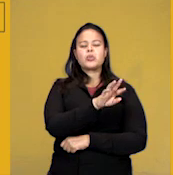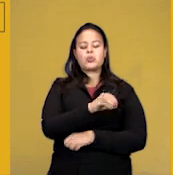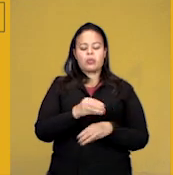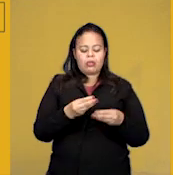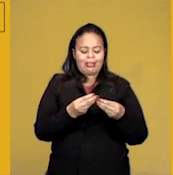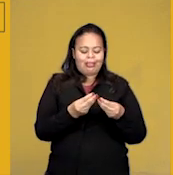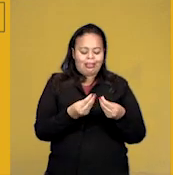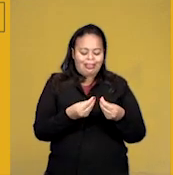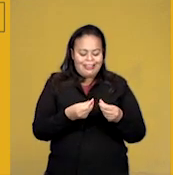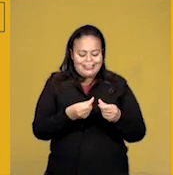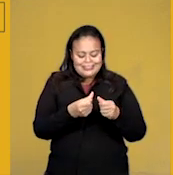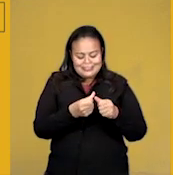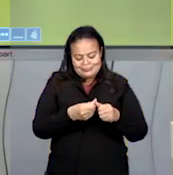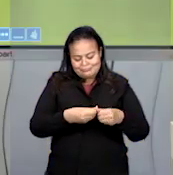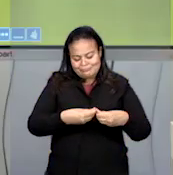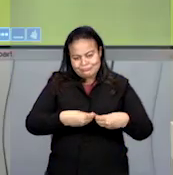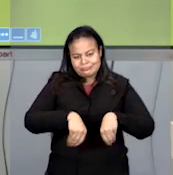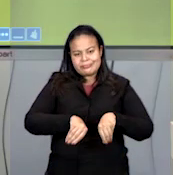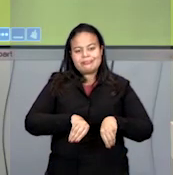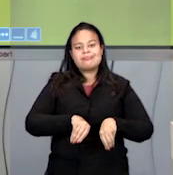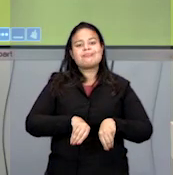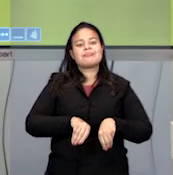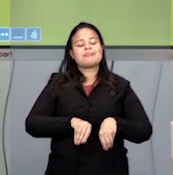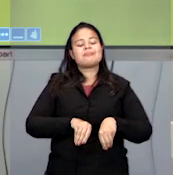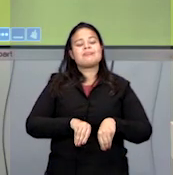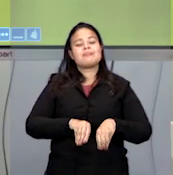É caracterizado